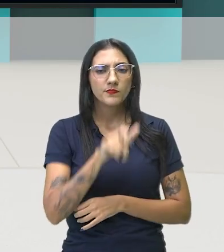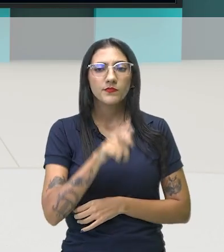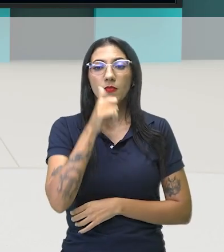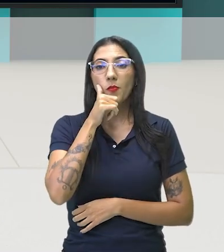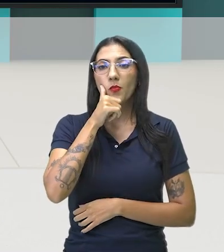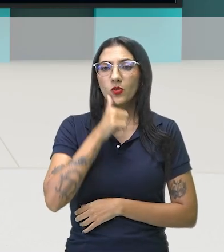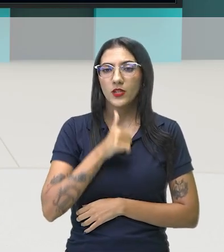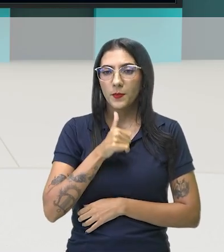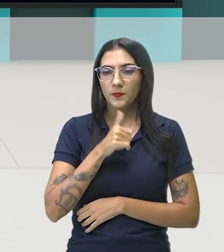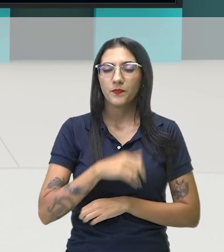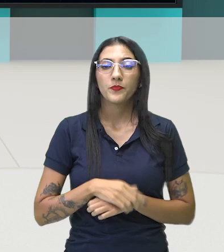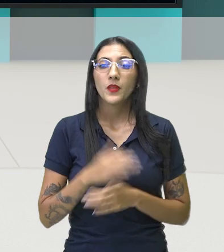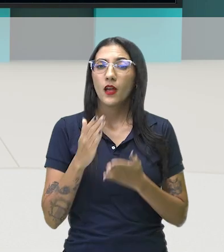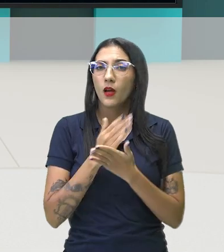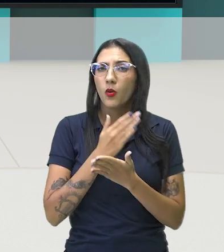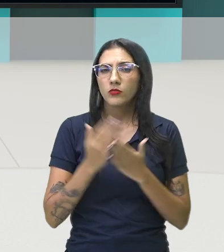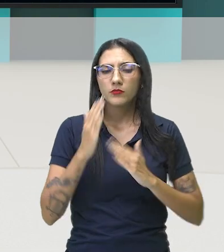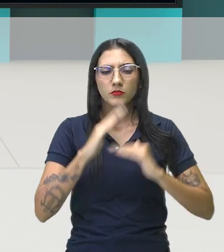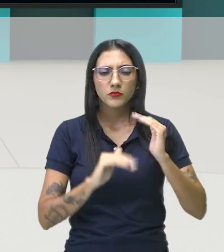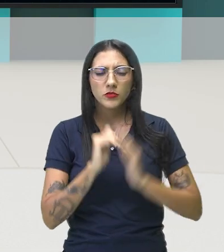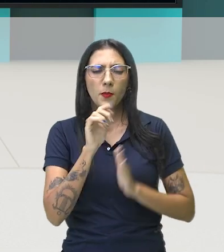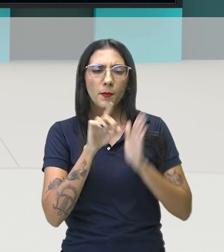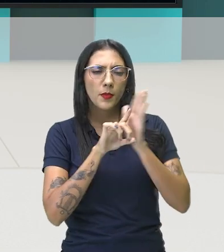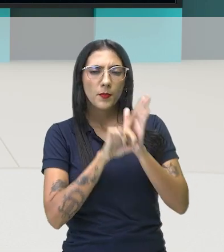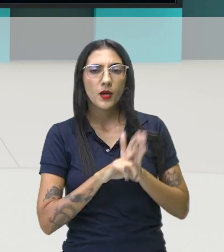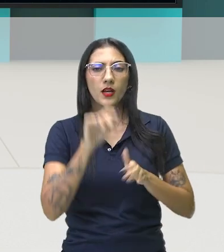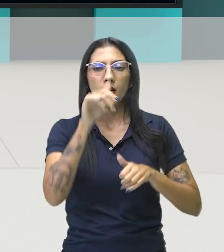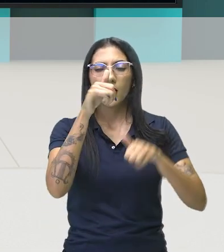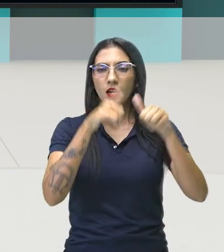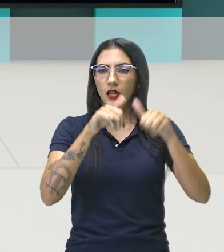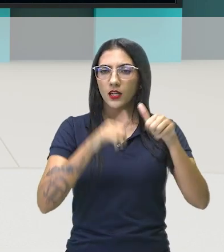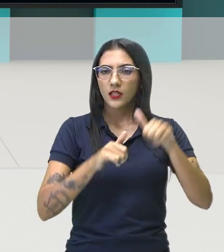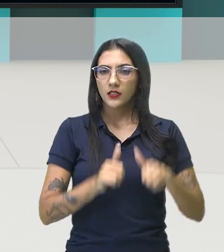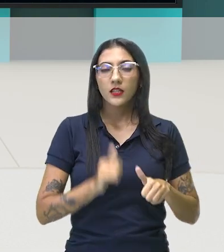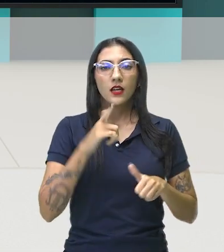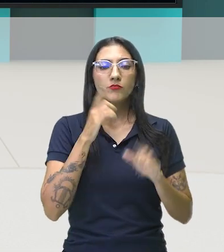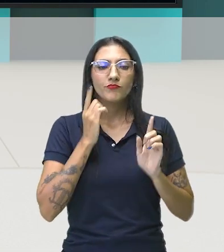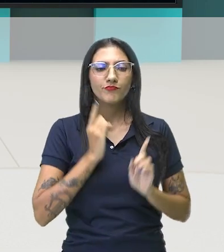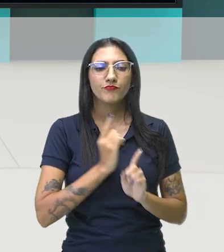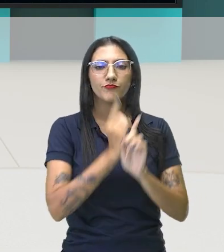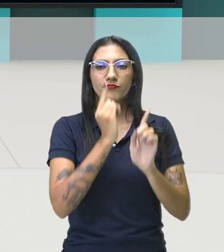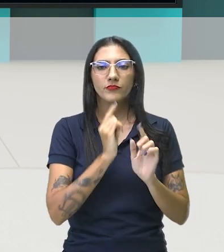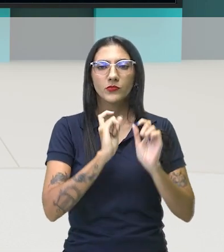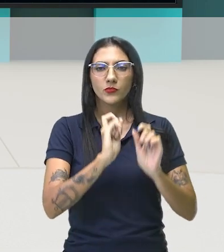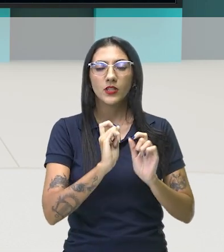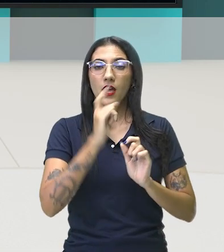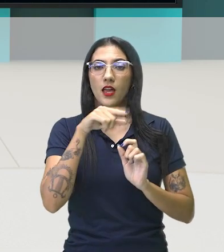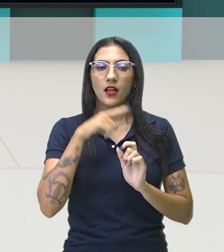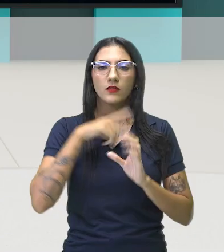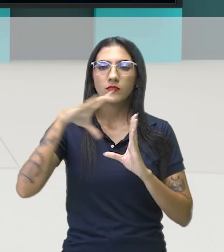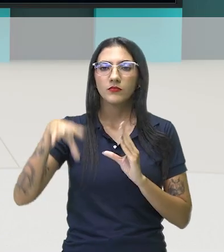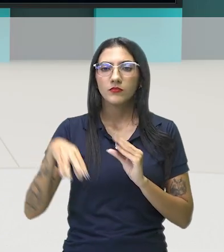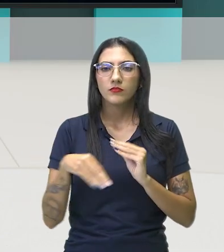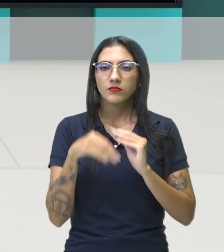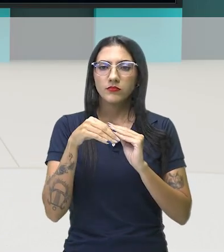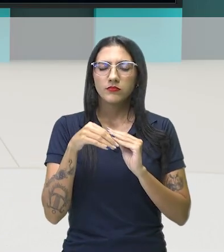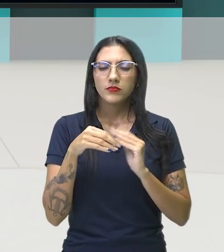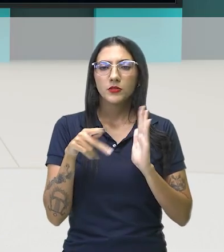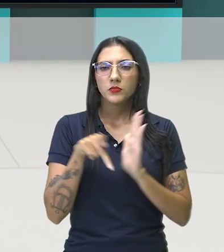mulher que alguns estudiosos, ao analisar, identificaram que ela fazia parte de